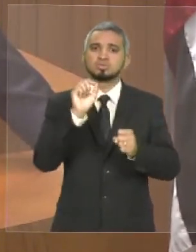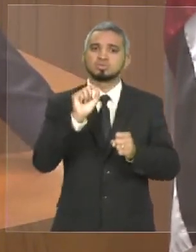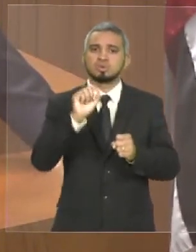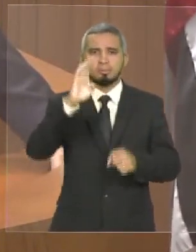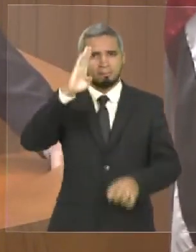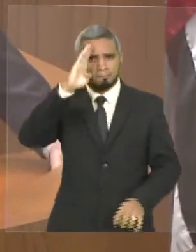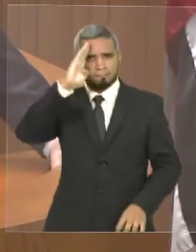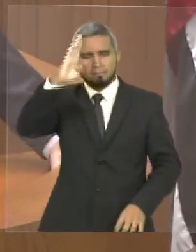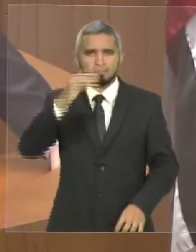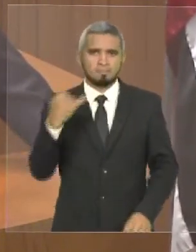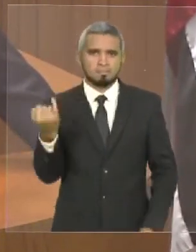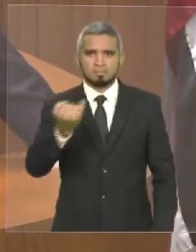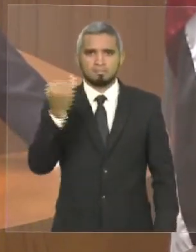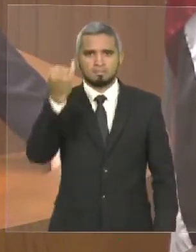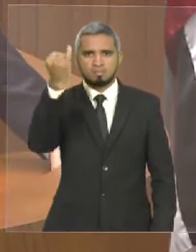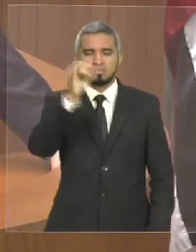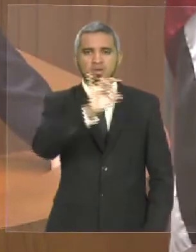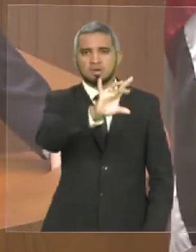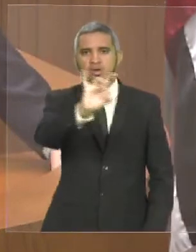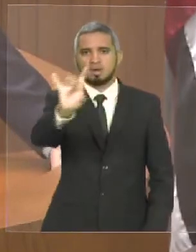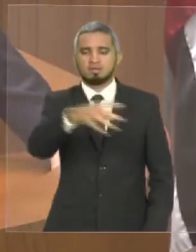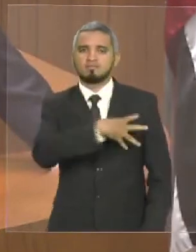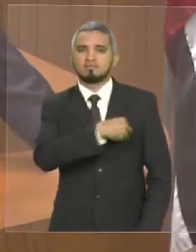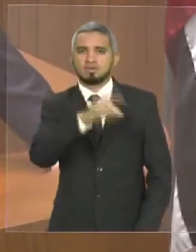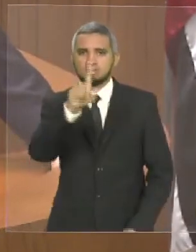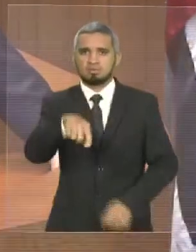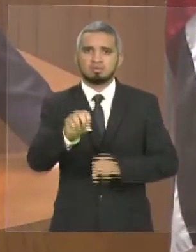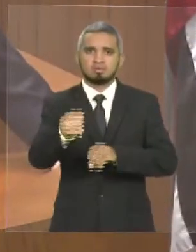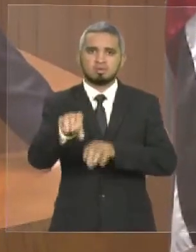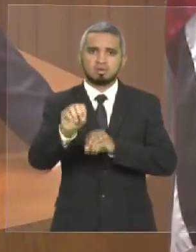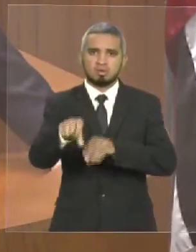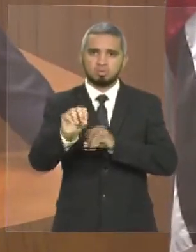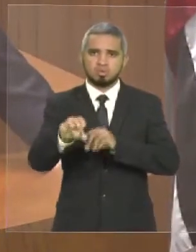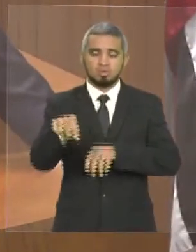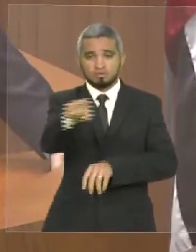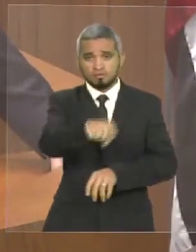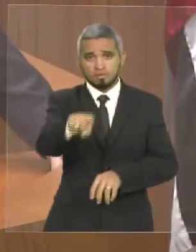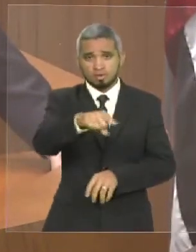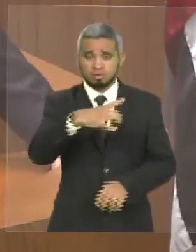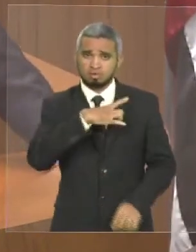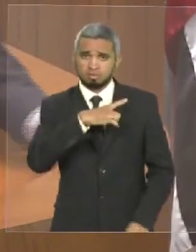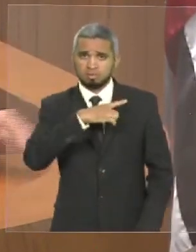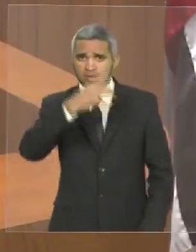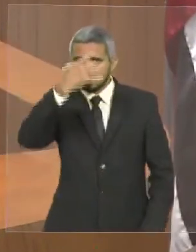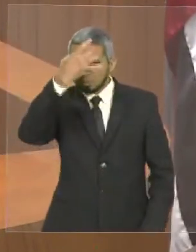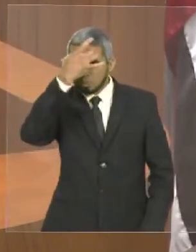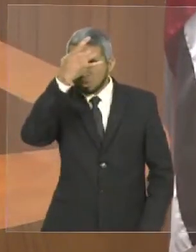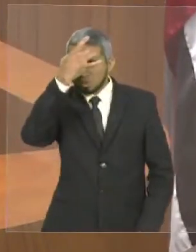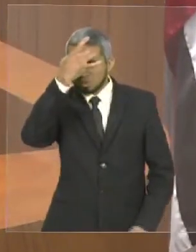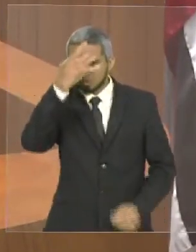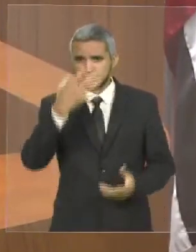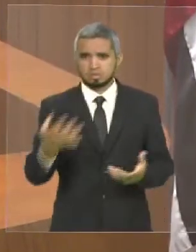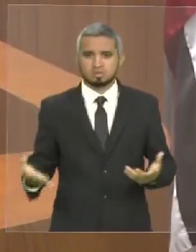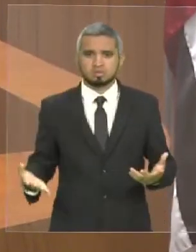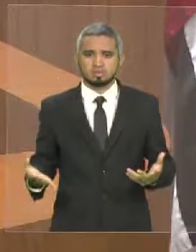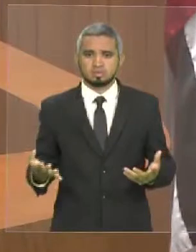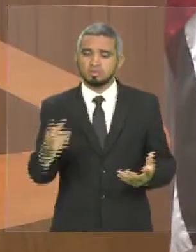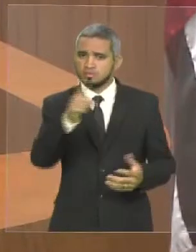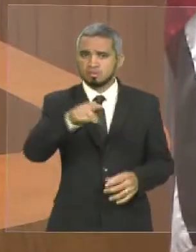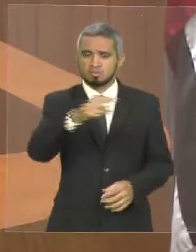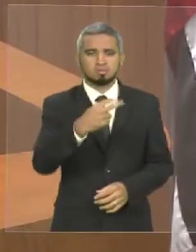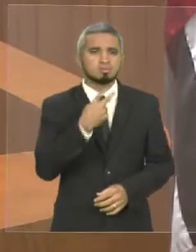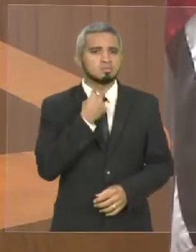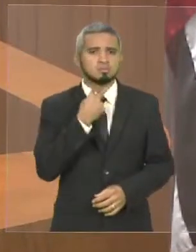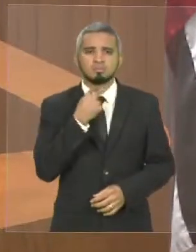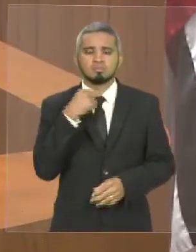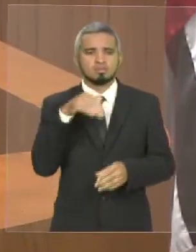para cada um dos nossos filhos, que é a educação. Para que eles tenham a consciência de que não podem votar